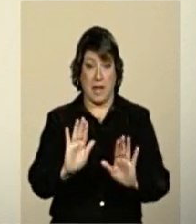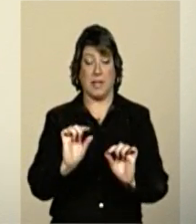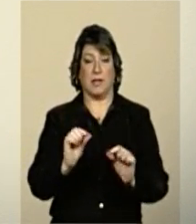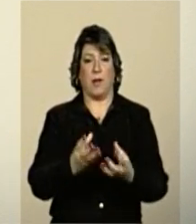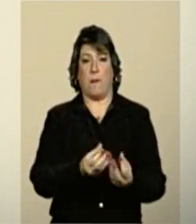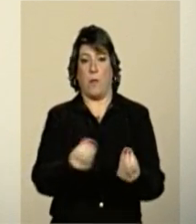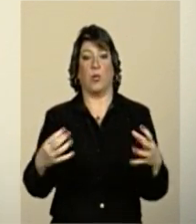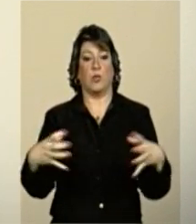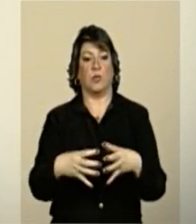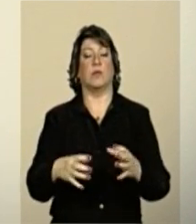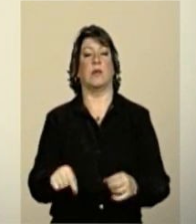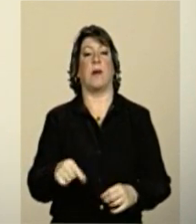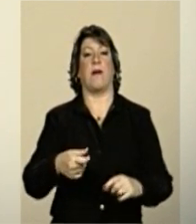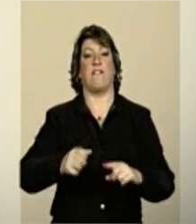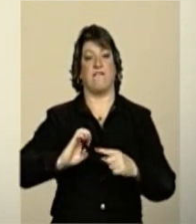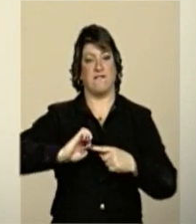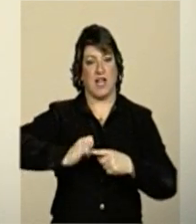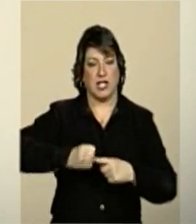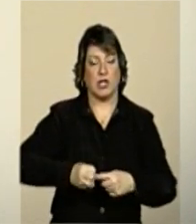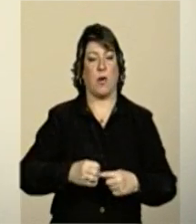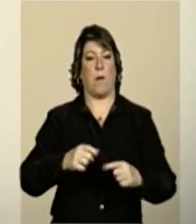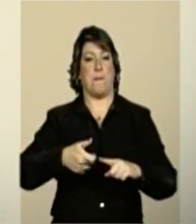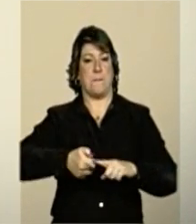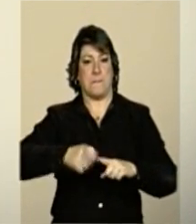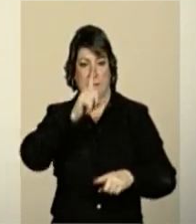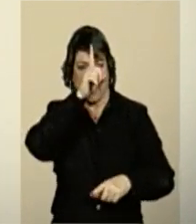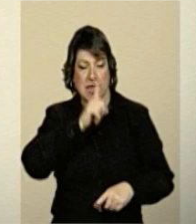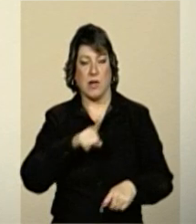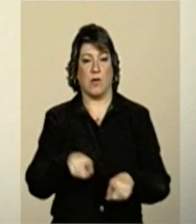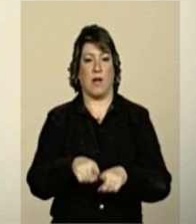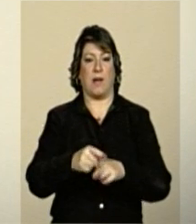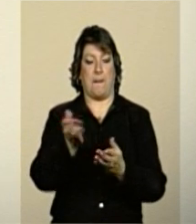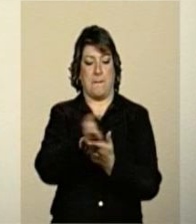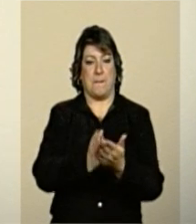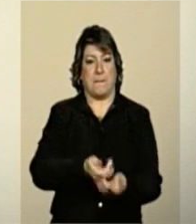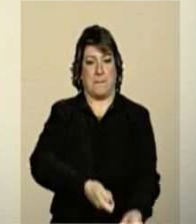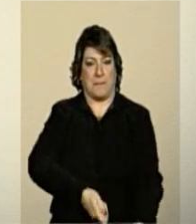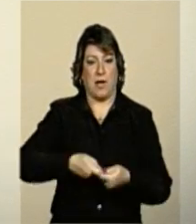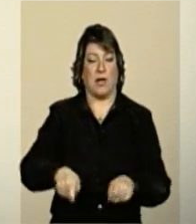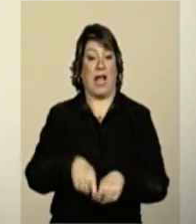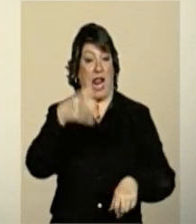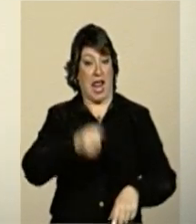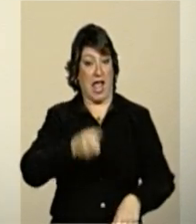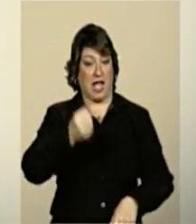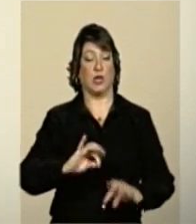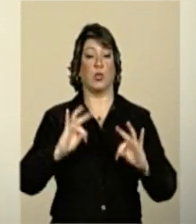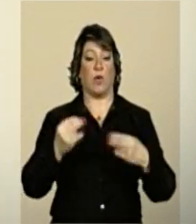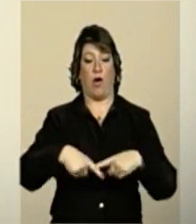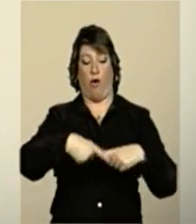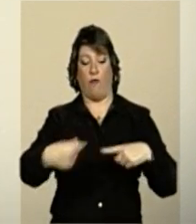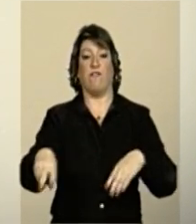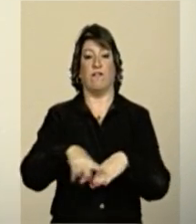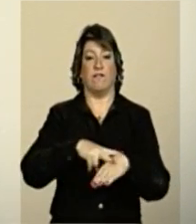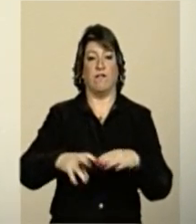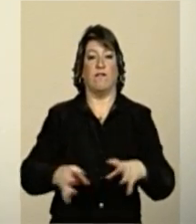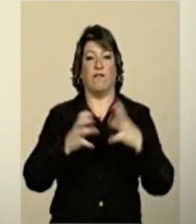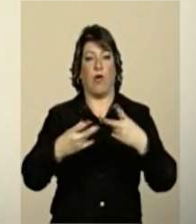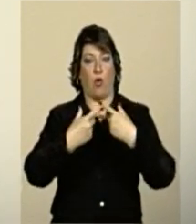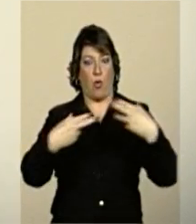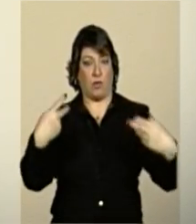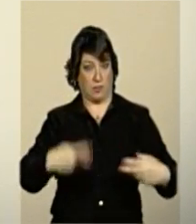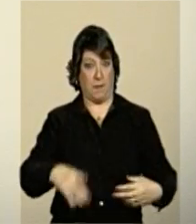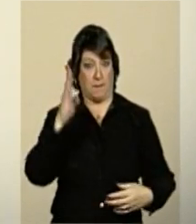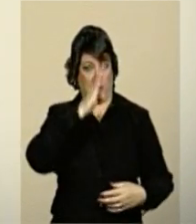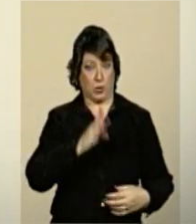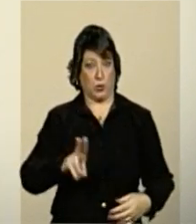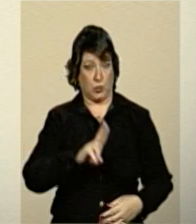parte do feijão, do milho, da mandioca, do leite e das hortaliças consumidas no Brasil vem